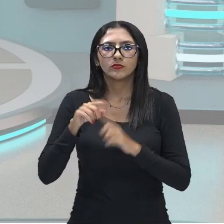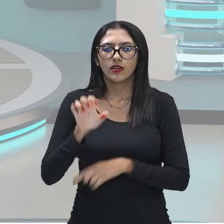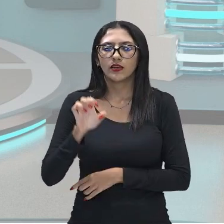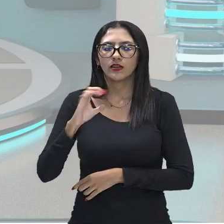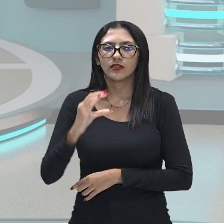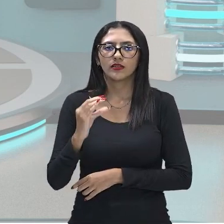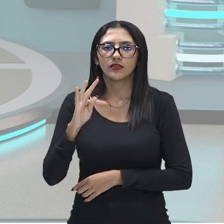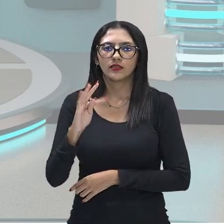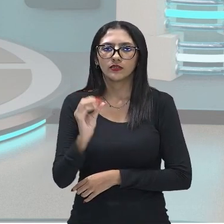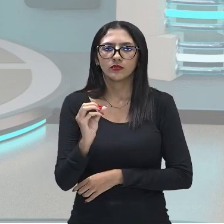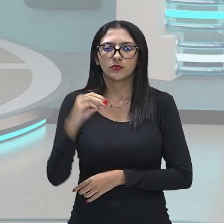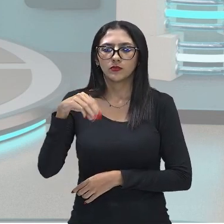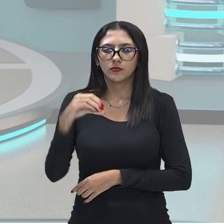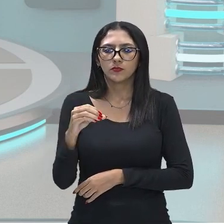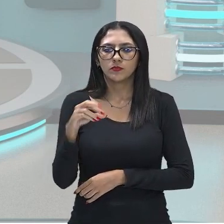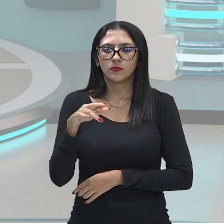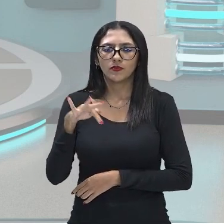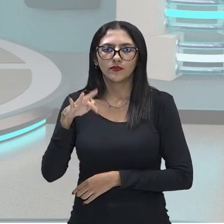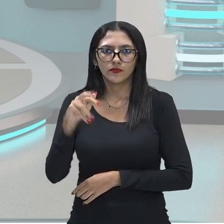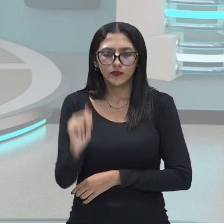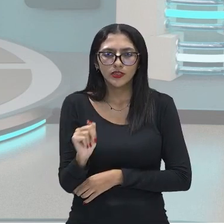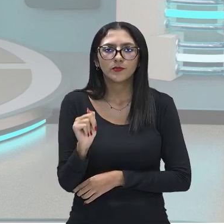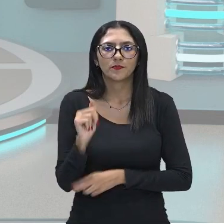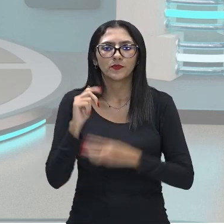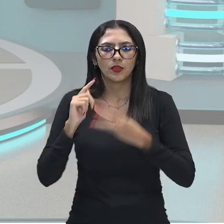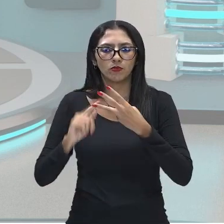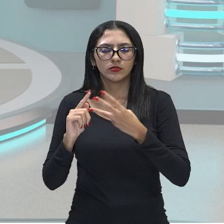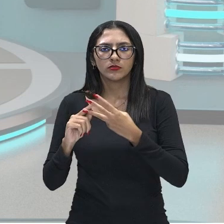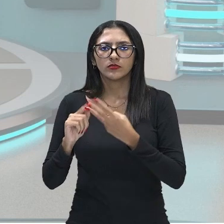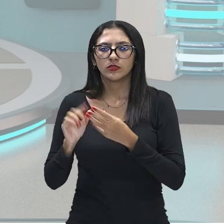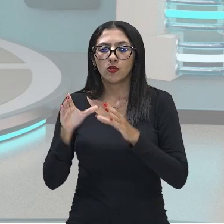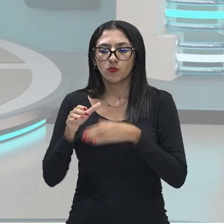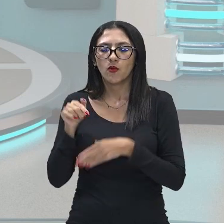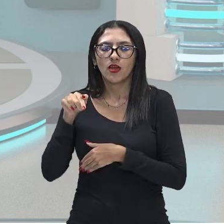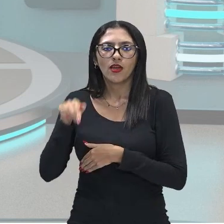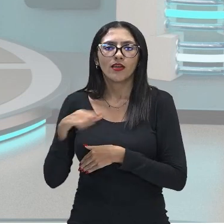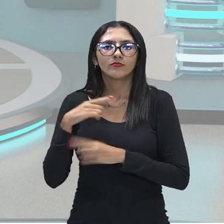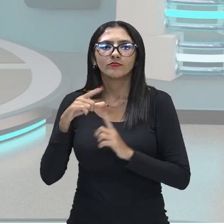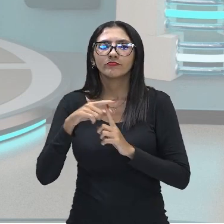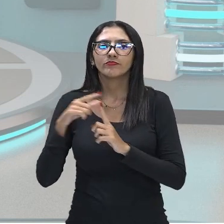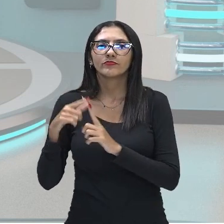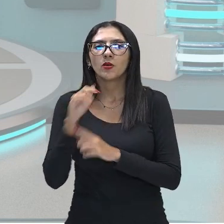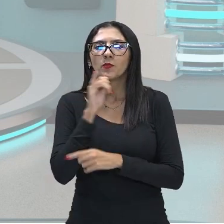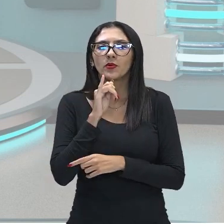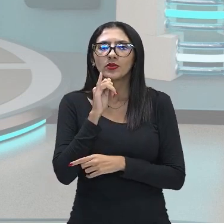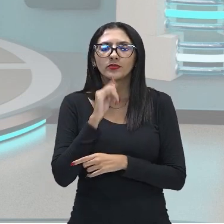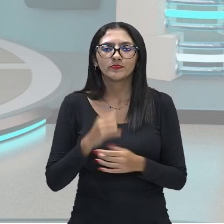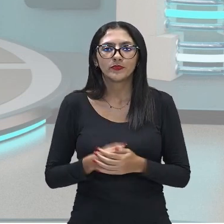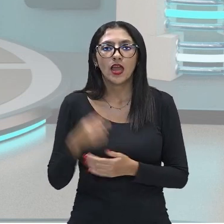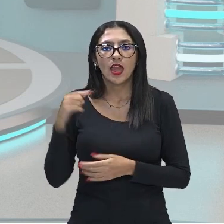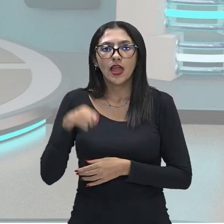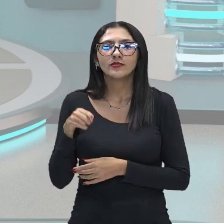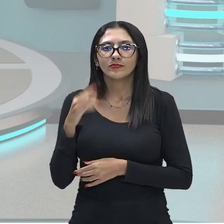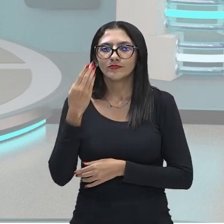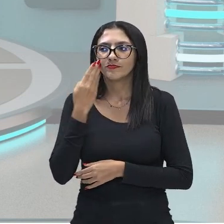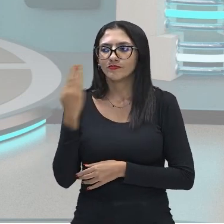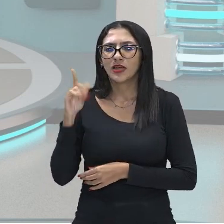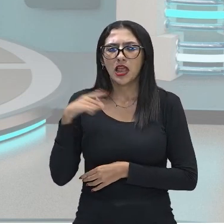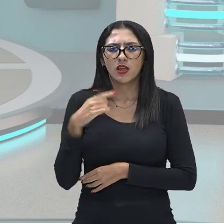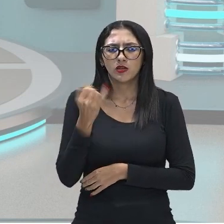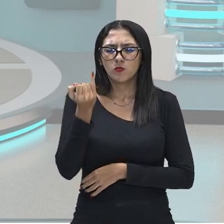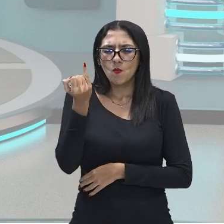a ectomorfia né a ectomorfia ah o indivíduo Ah ele vai ser bastante